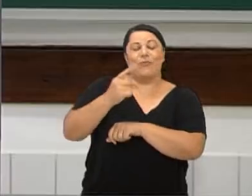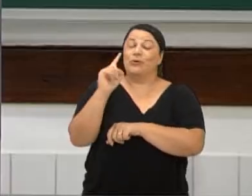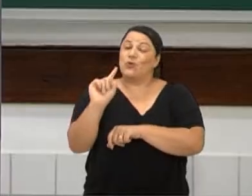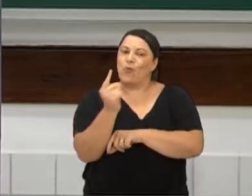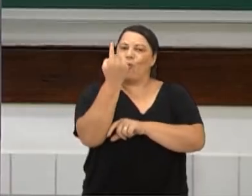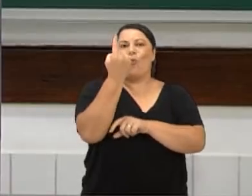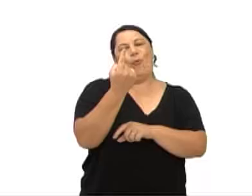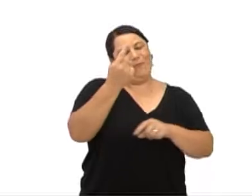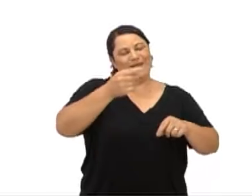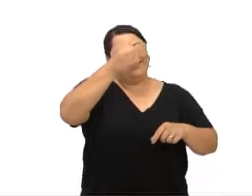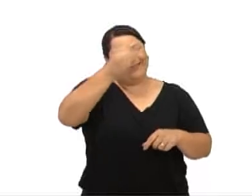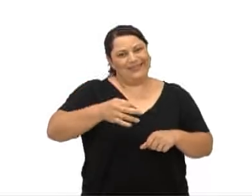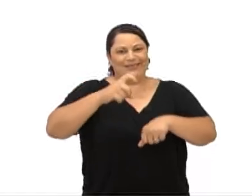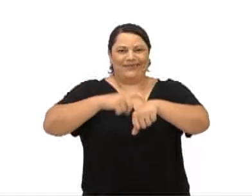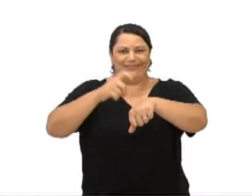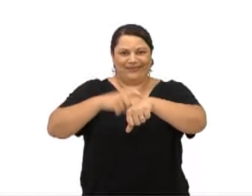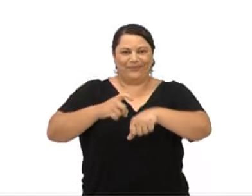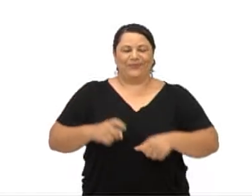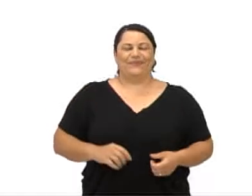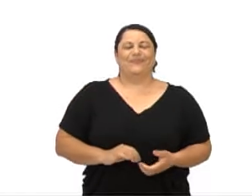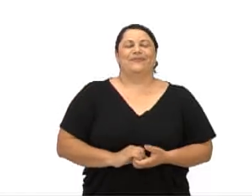nós já voltamos.